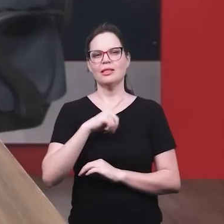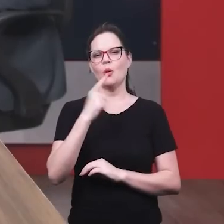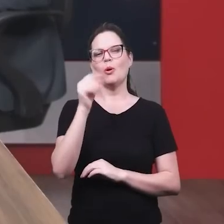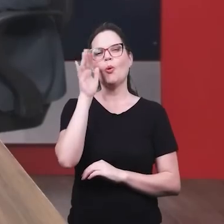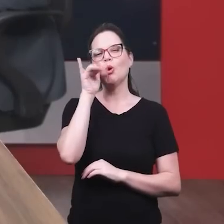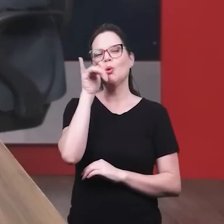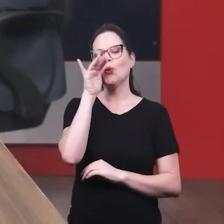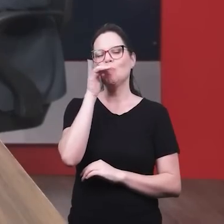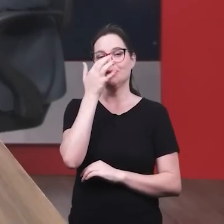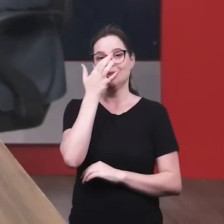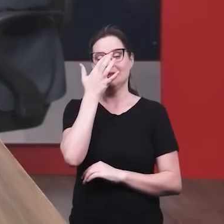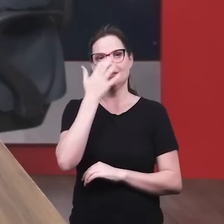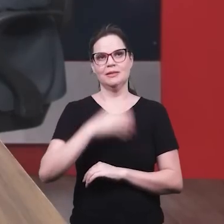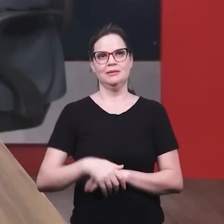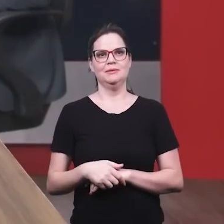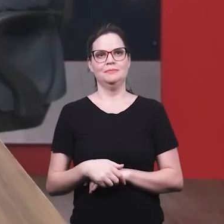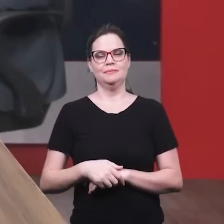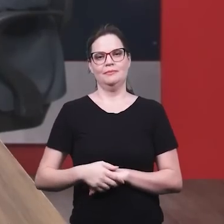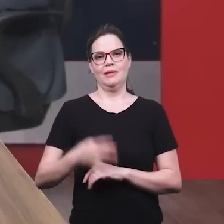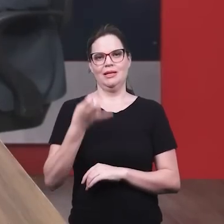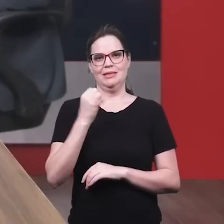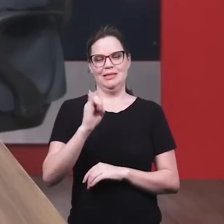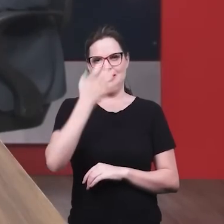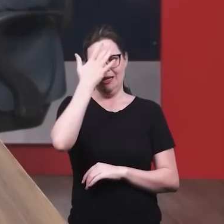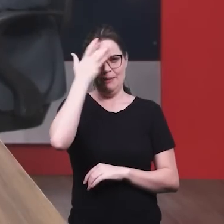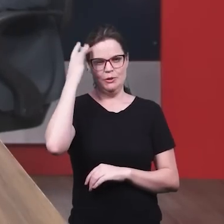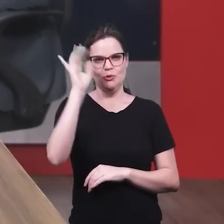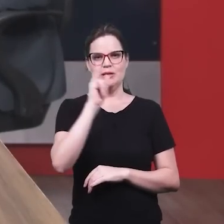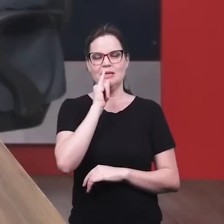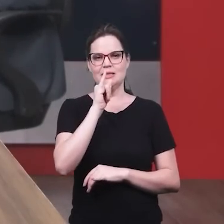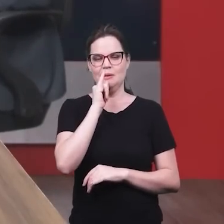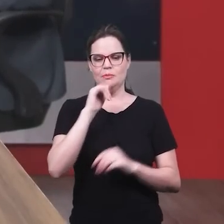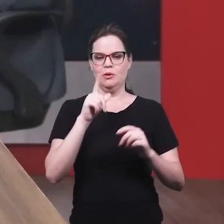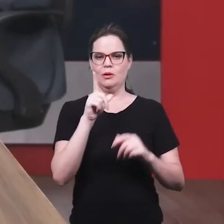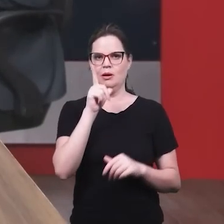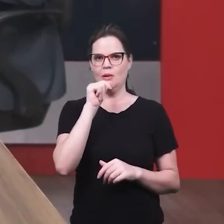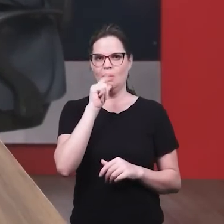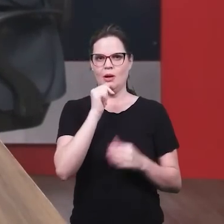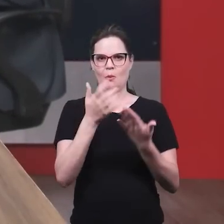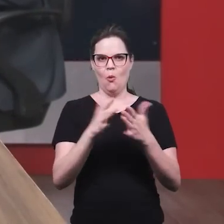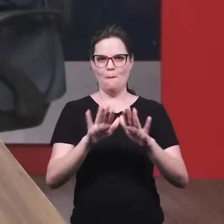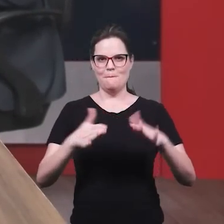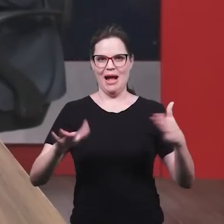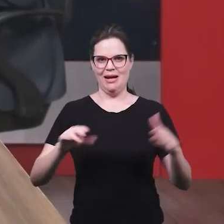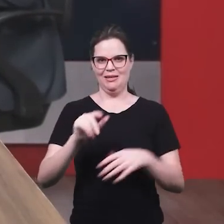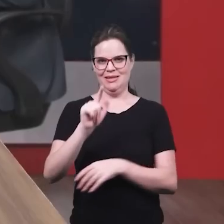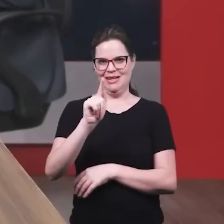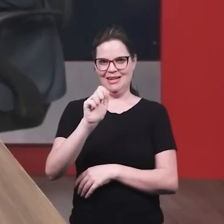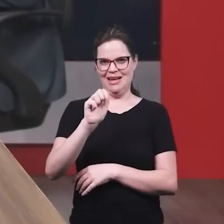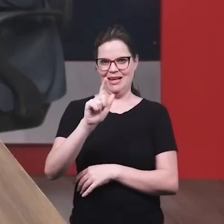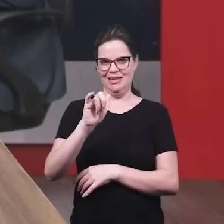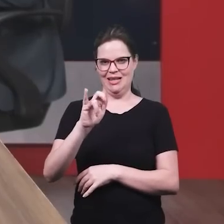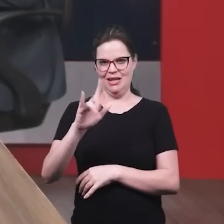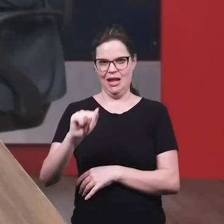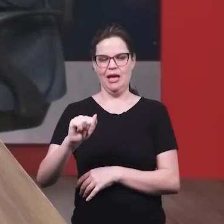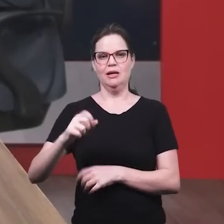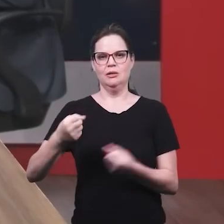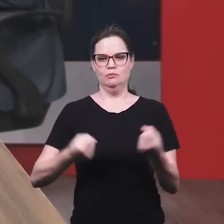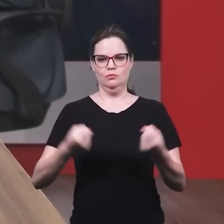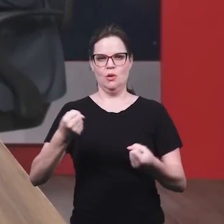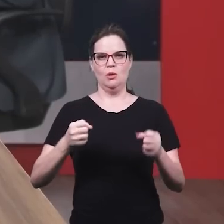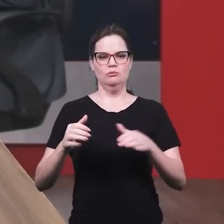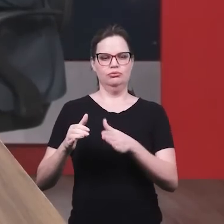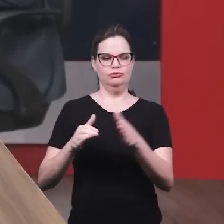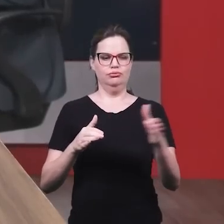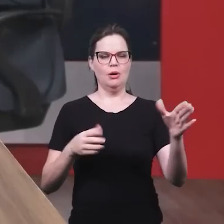curiosidade. Quem sai do Mar da Galileia de carro e sobe para chegar na orla marítima do